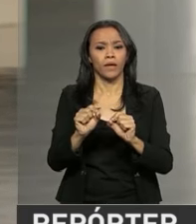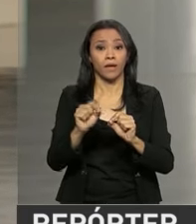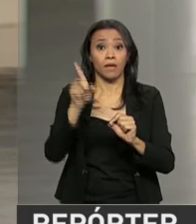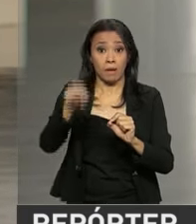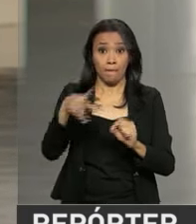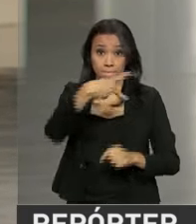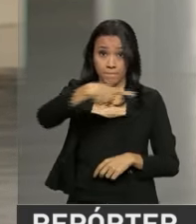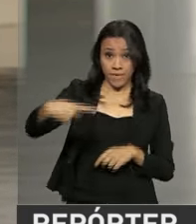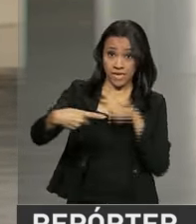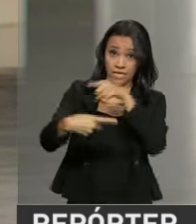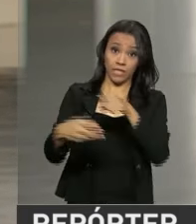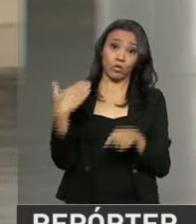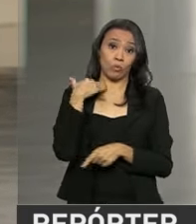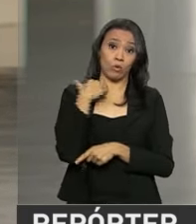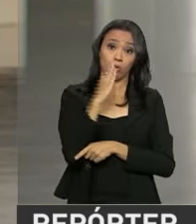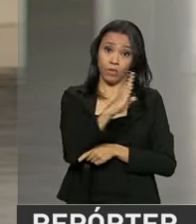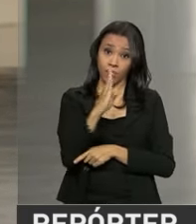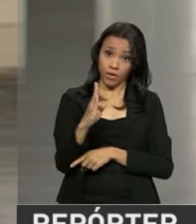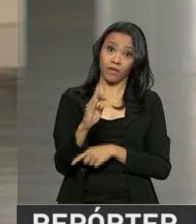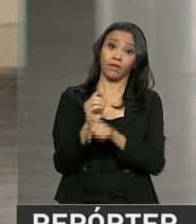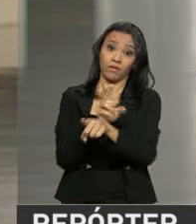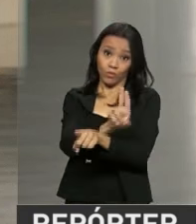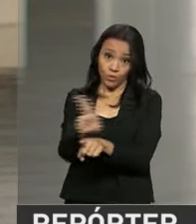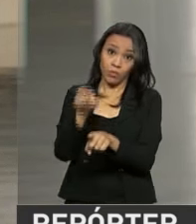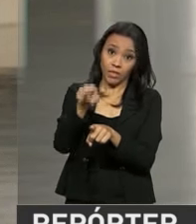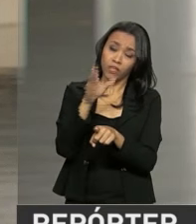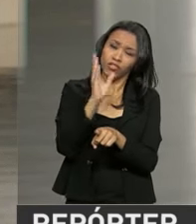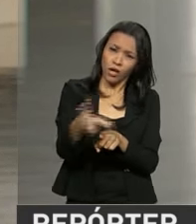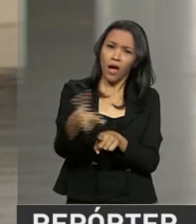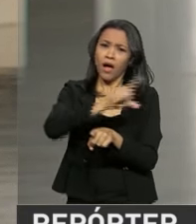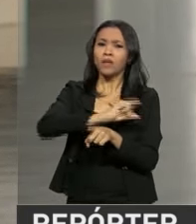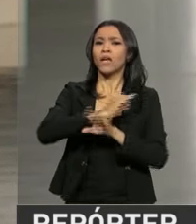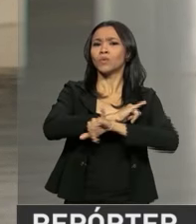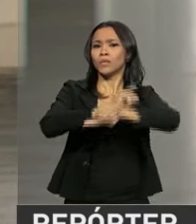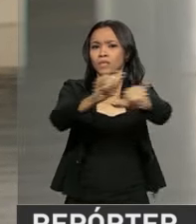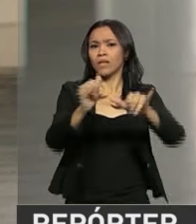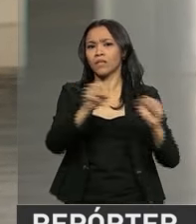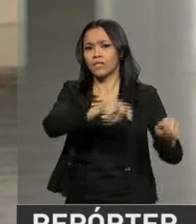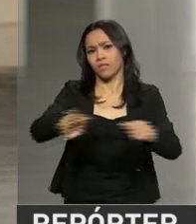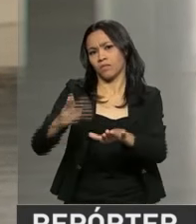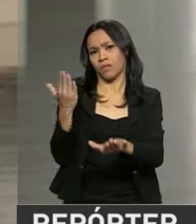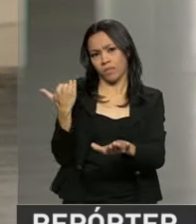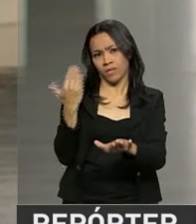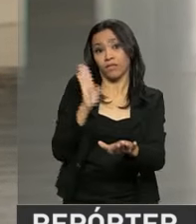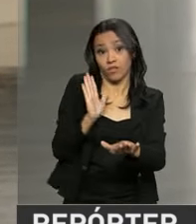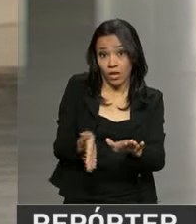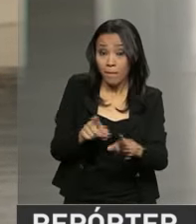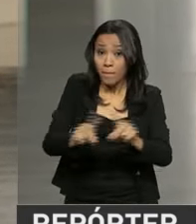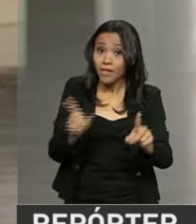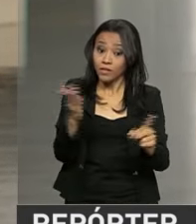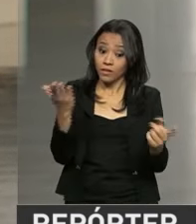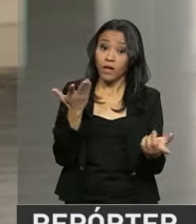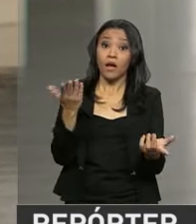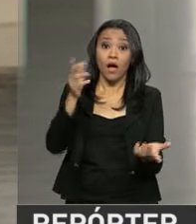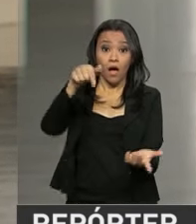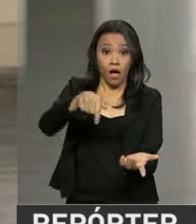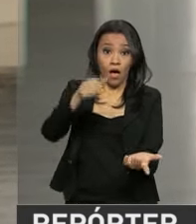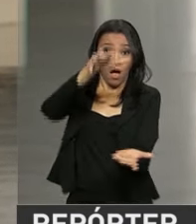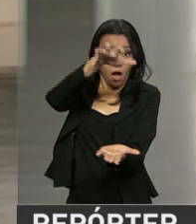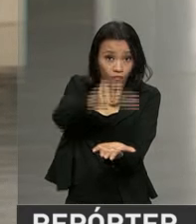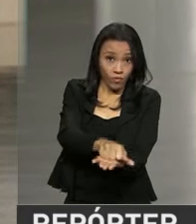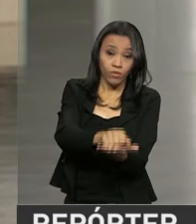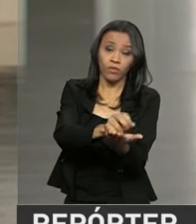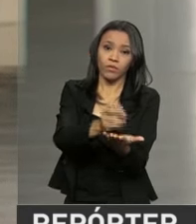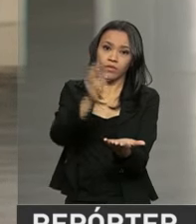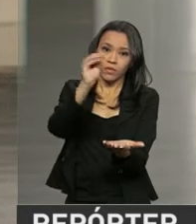para o cargo de presidente do Banco do Brasil. O nome de Caffarelli já havia sido anunciado na semana passada, mas a nomeação foi publicada no Diário